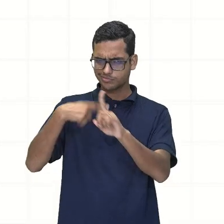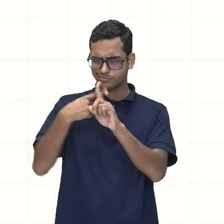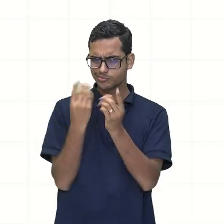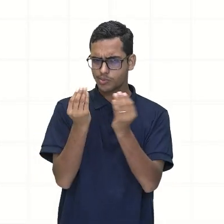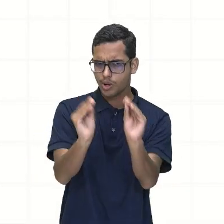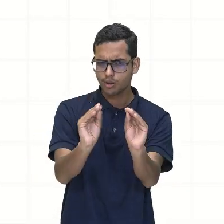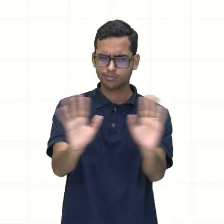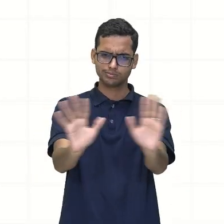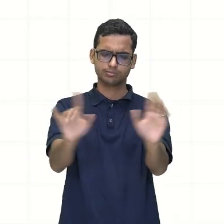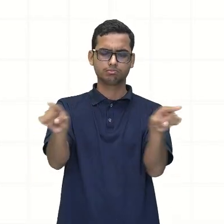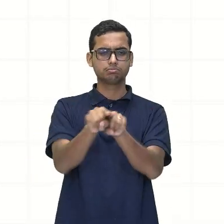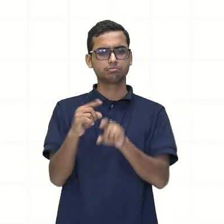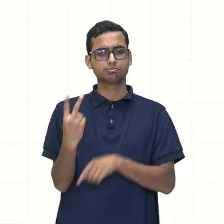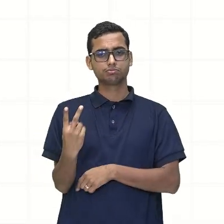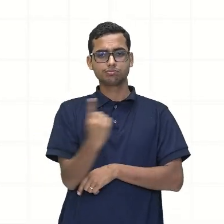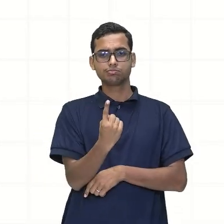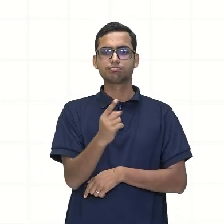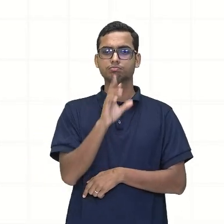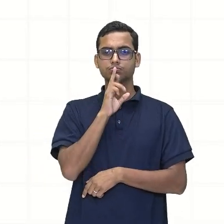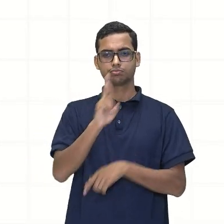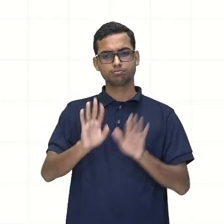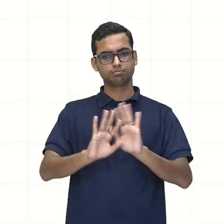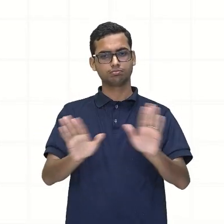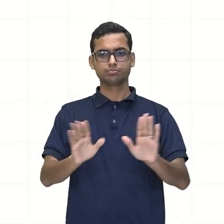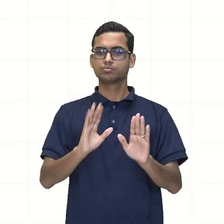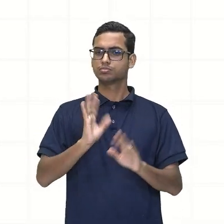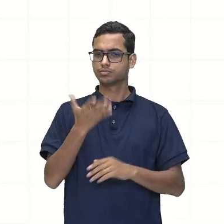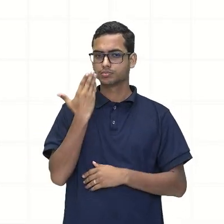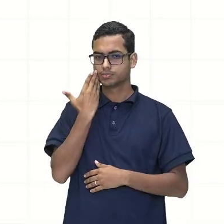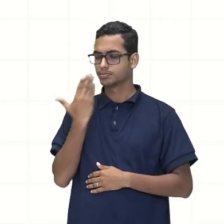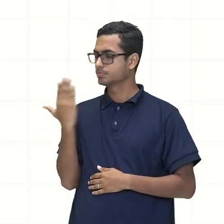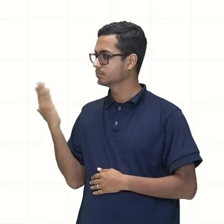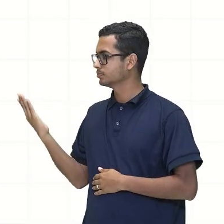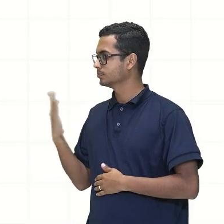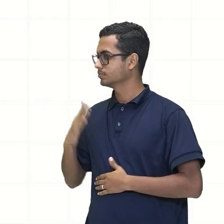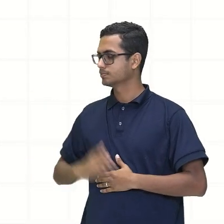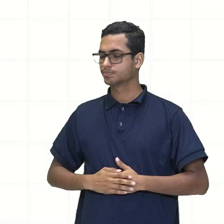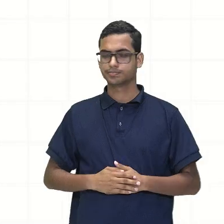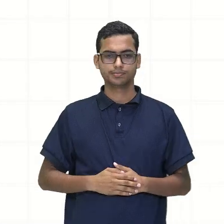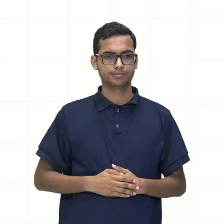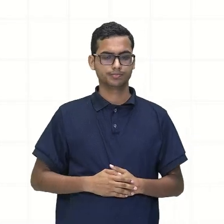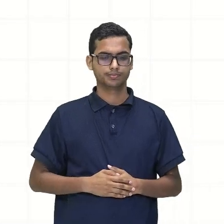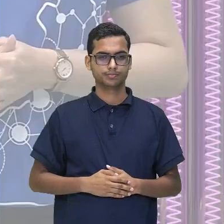aqui? Não, não precisa. Pode deixar só o 21.